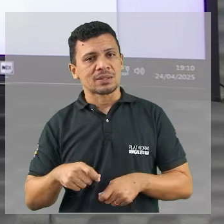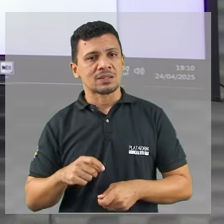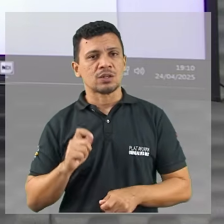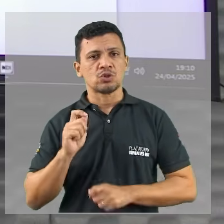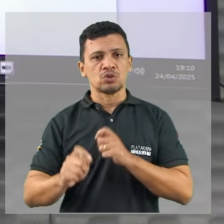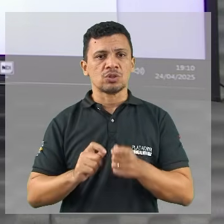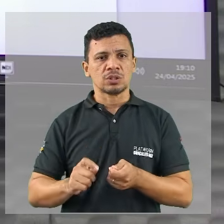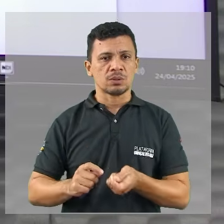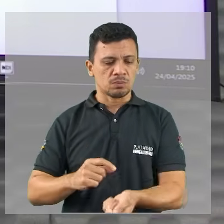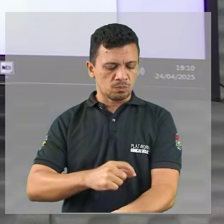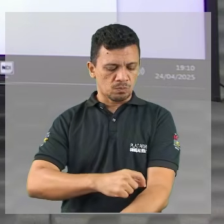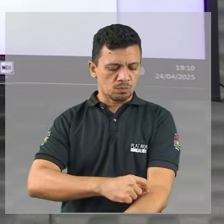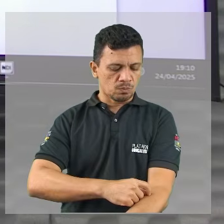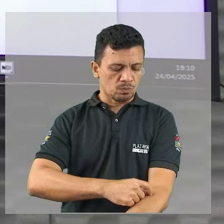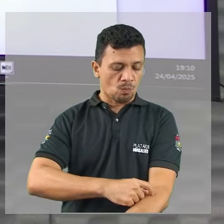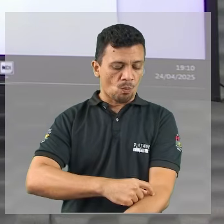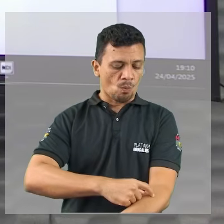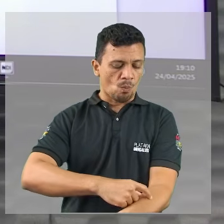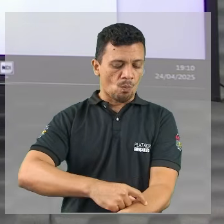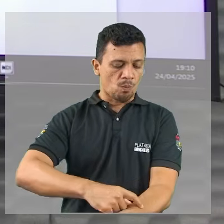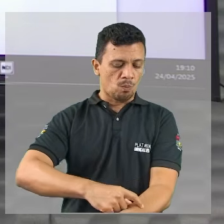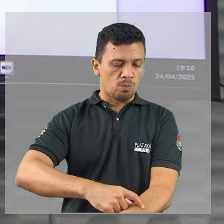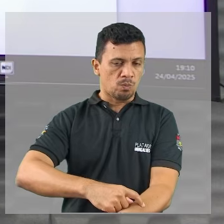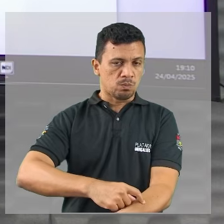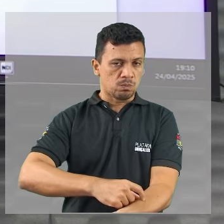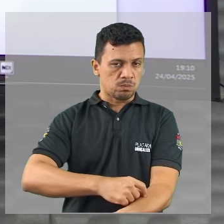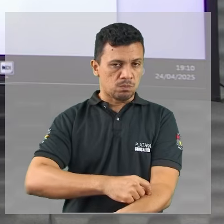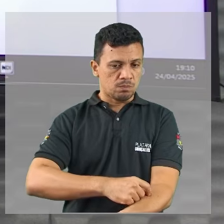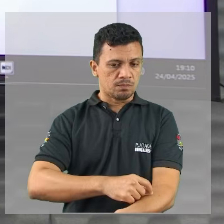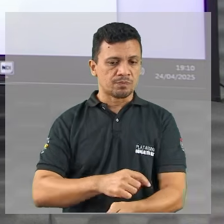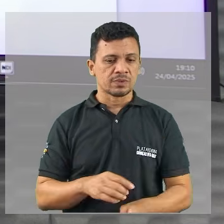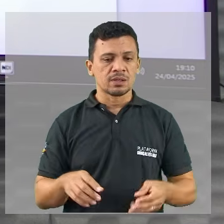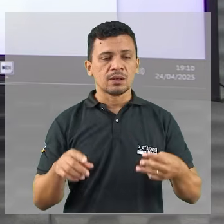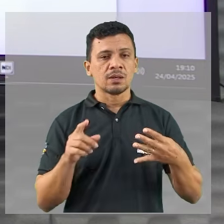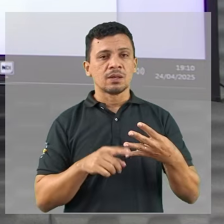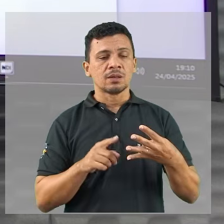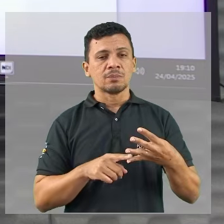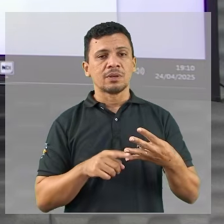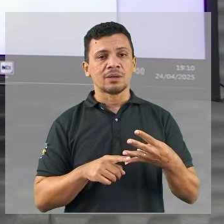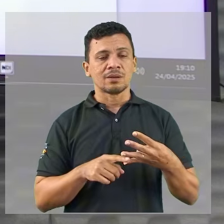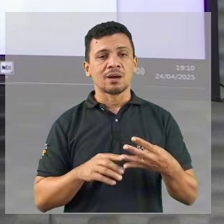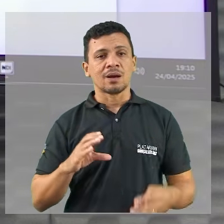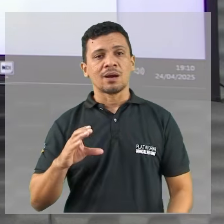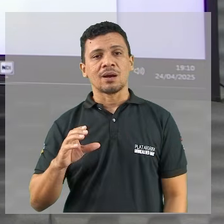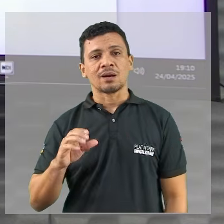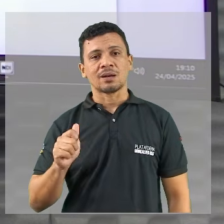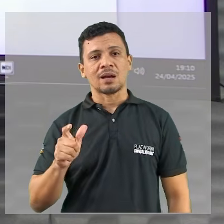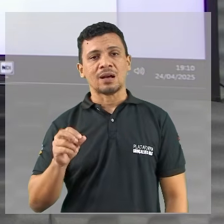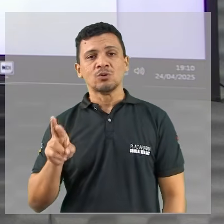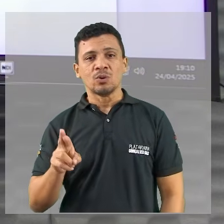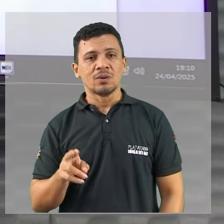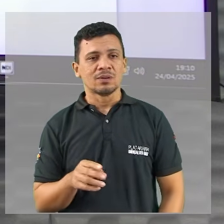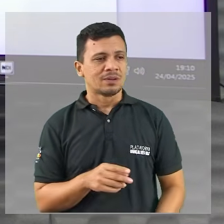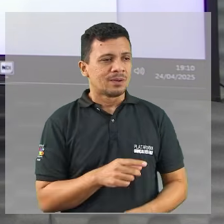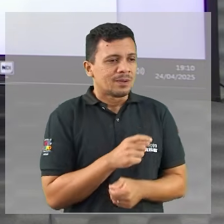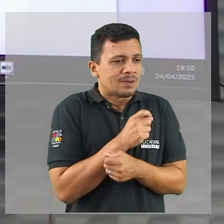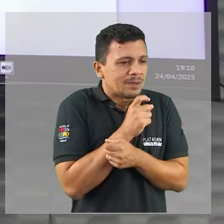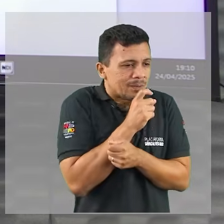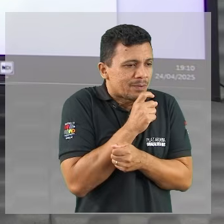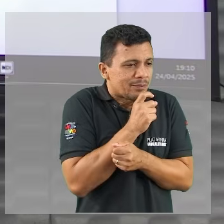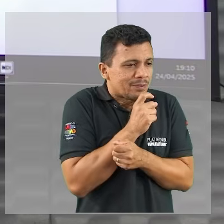de relaxar da musculatura. Produção de calor, então, sempre que a gente está com frio, a gente começa a se